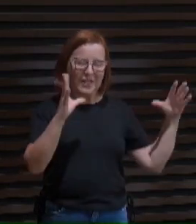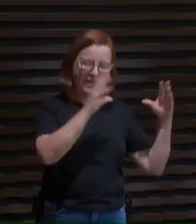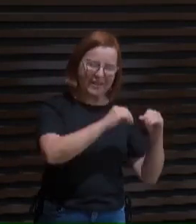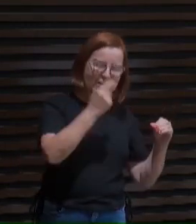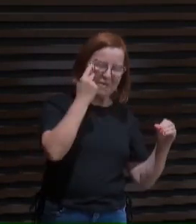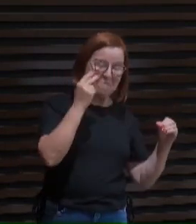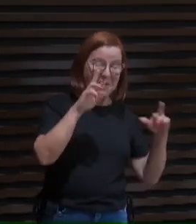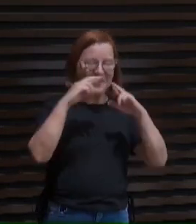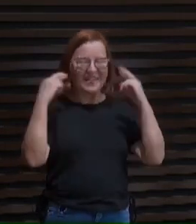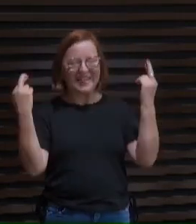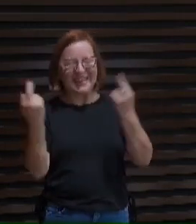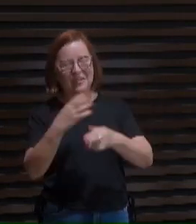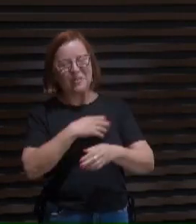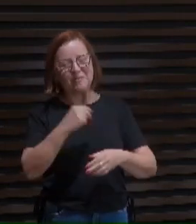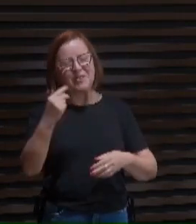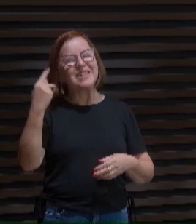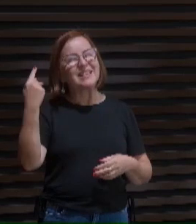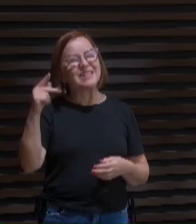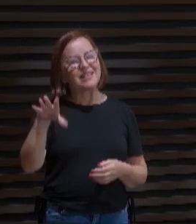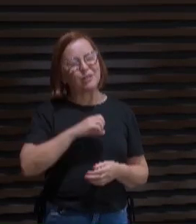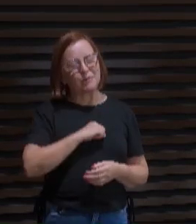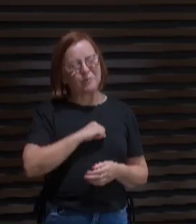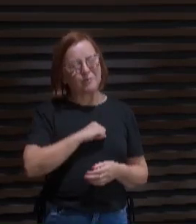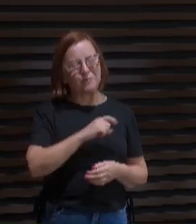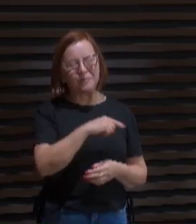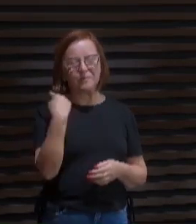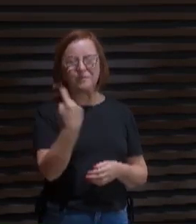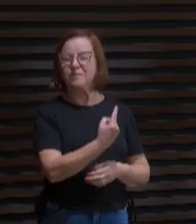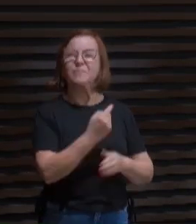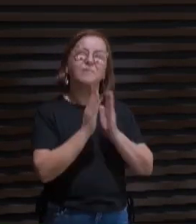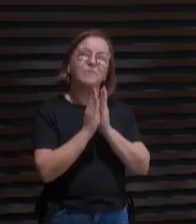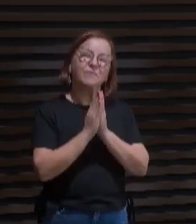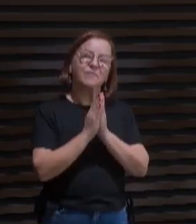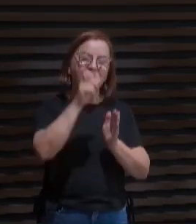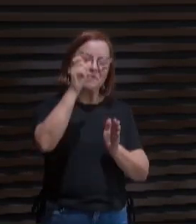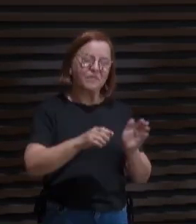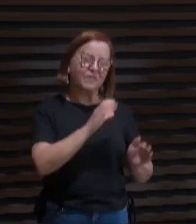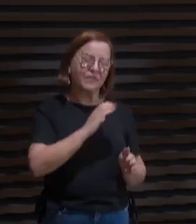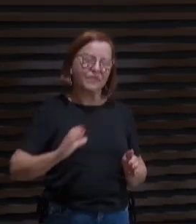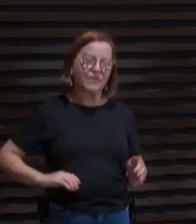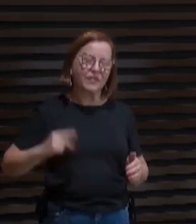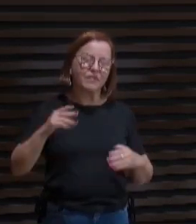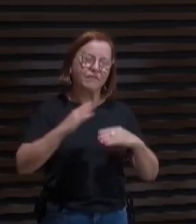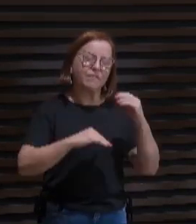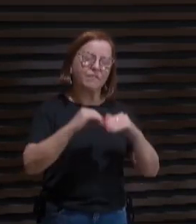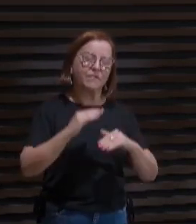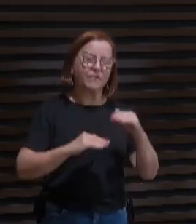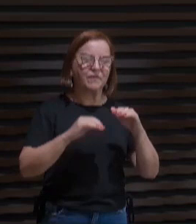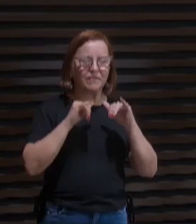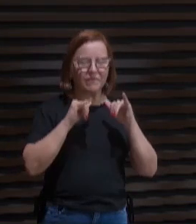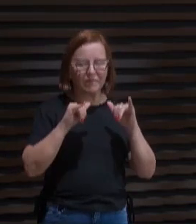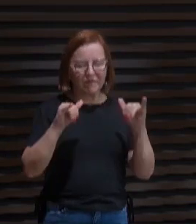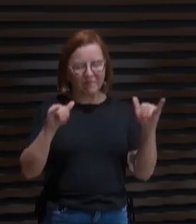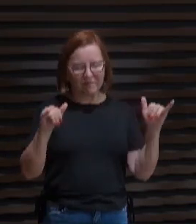seu amor. E a nossa oração, Pai, é que a pessoa de Cristo e a obra dele seja proclamada